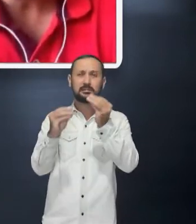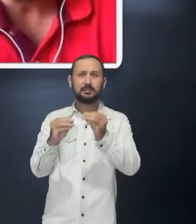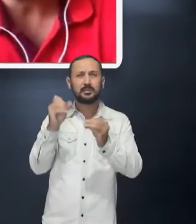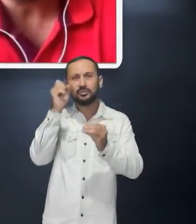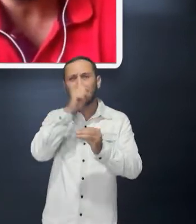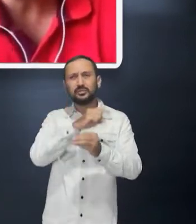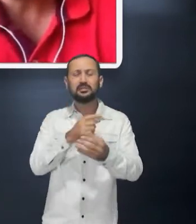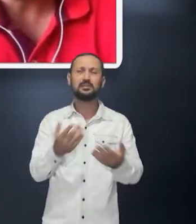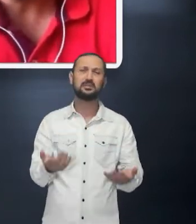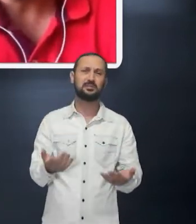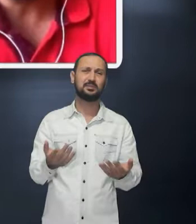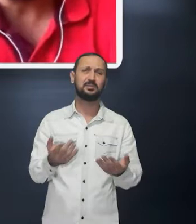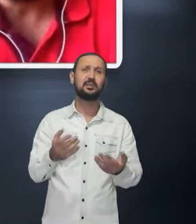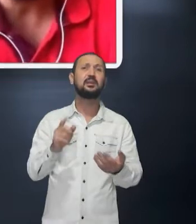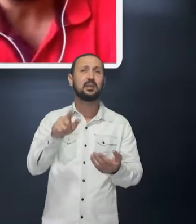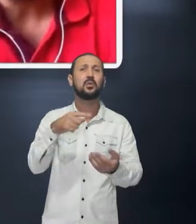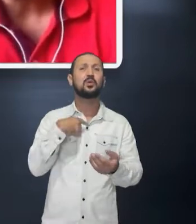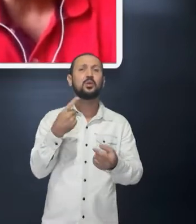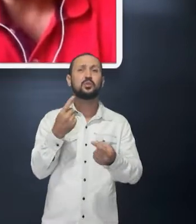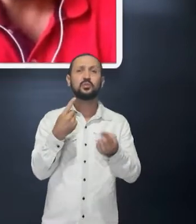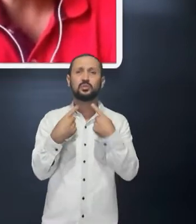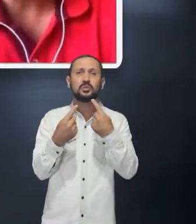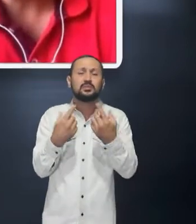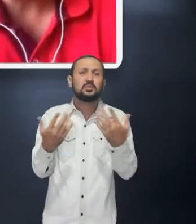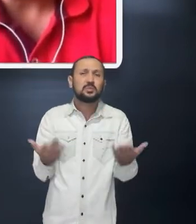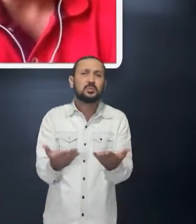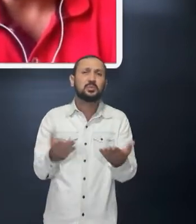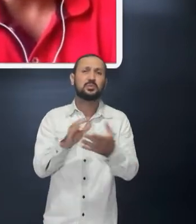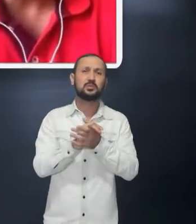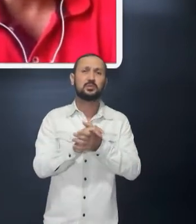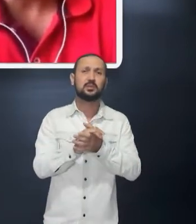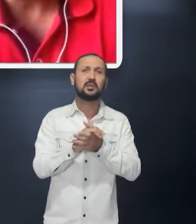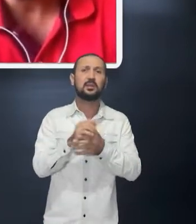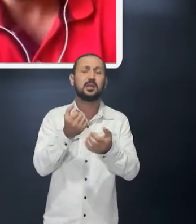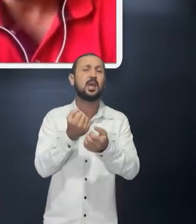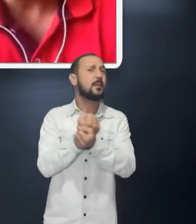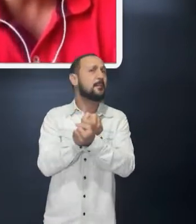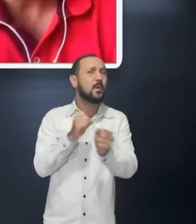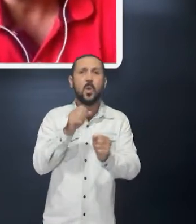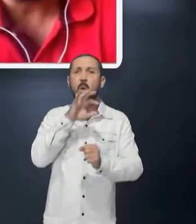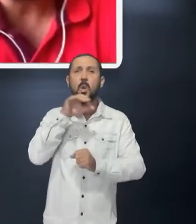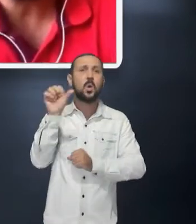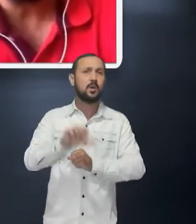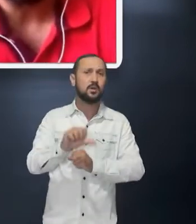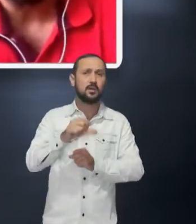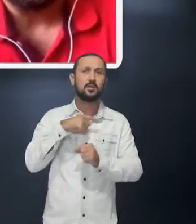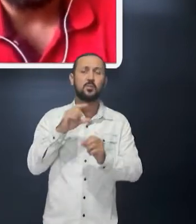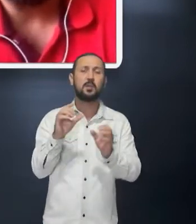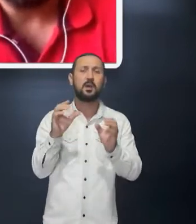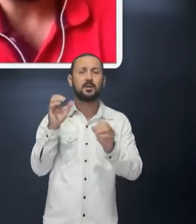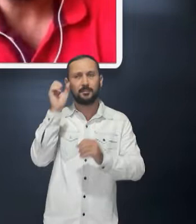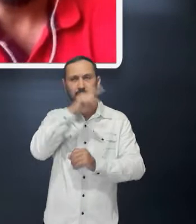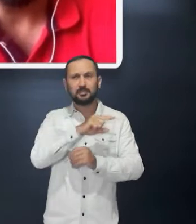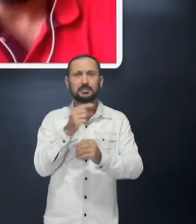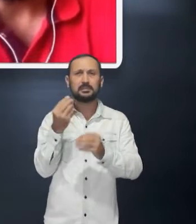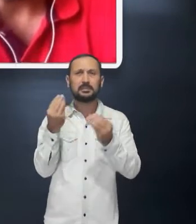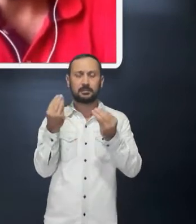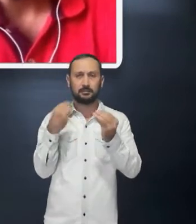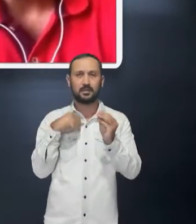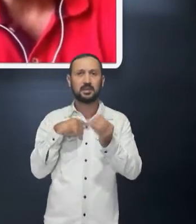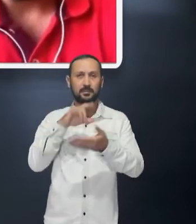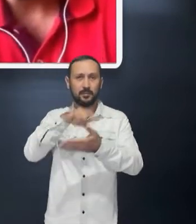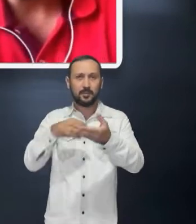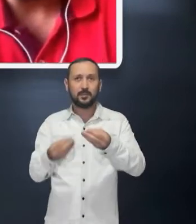que a gente está aqui discutindo, que eu acho péssimo para o país. Uma declaração mais complexa é péssima para o